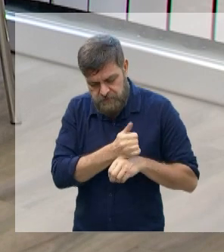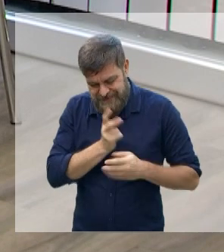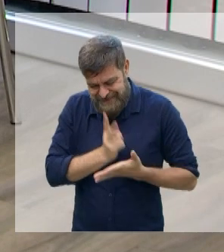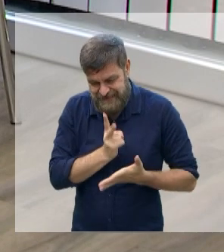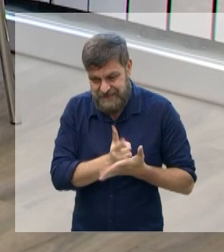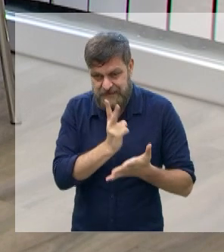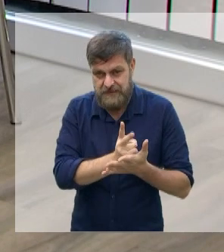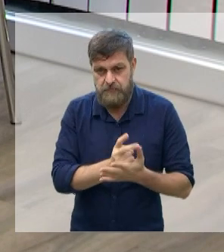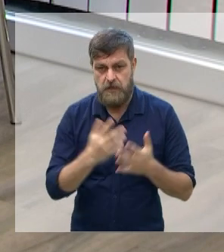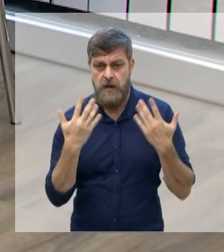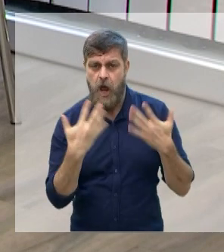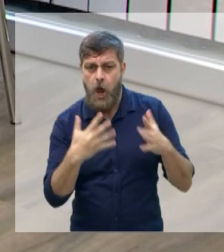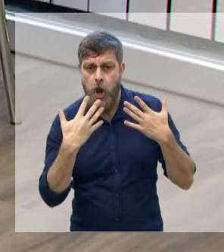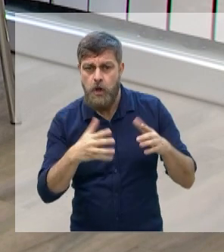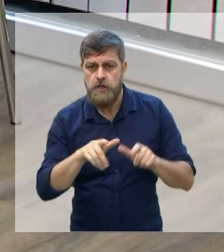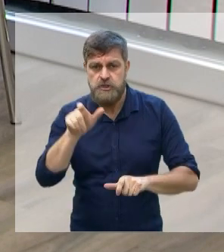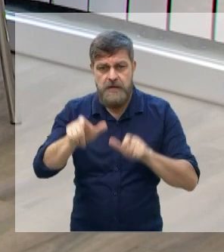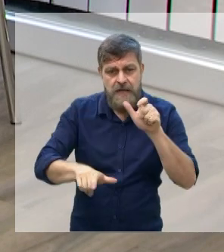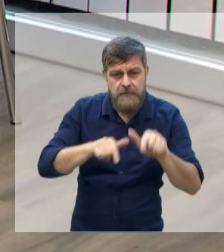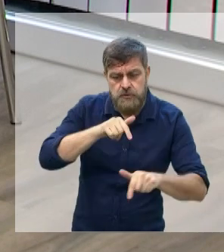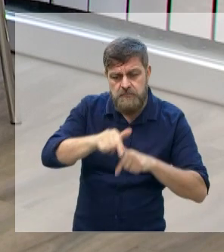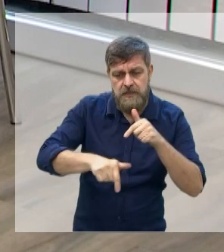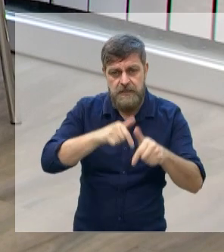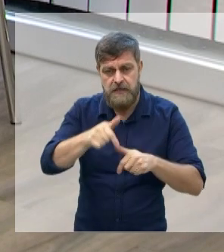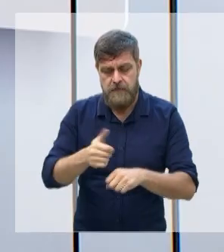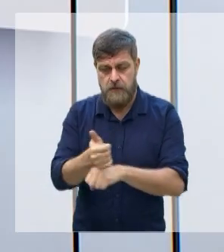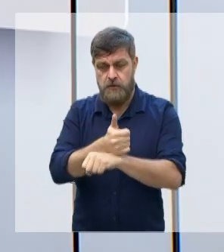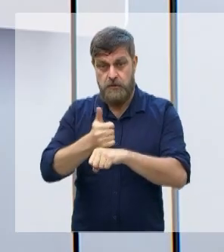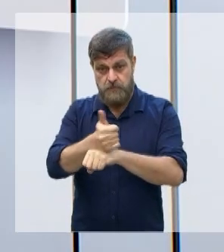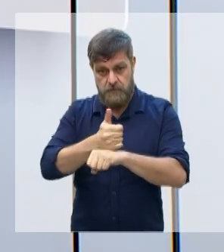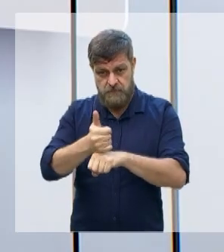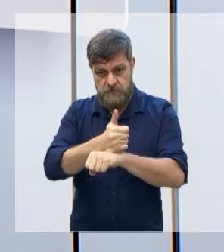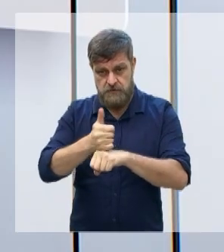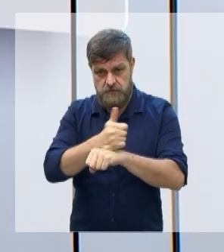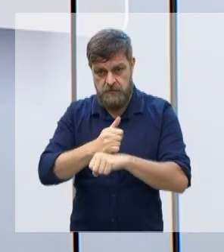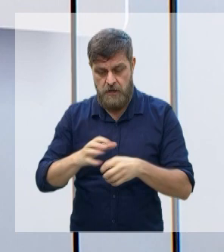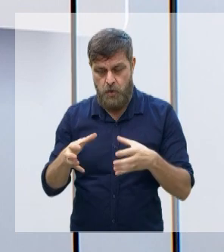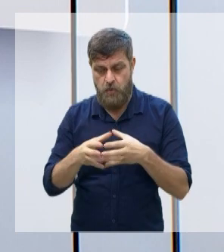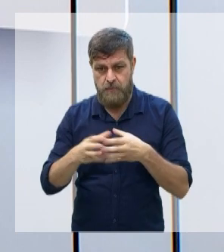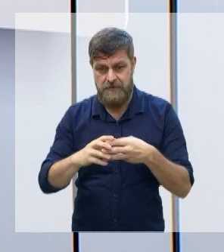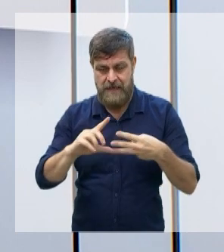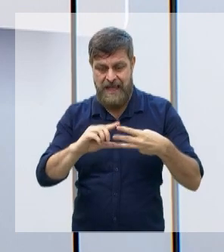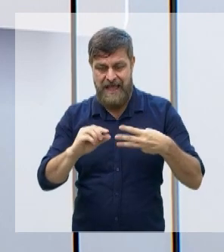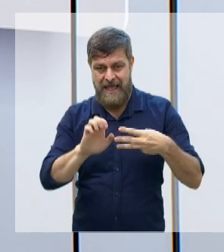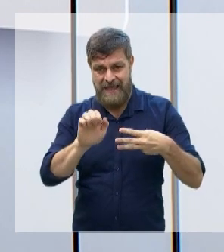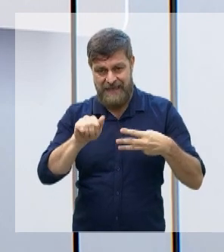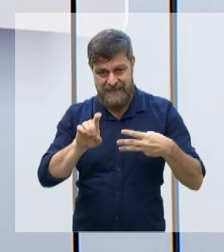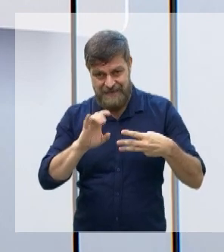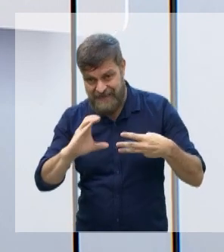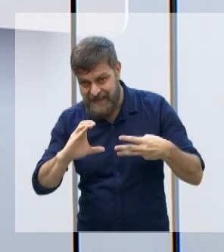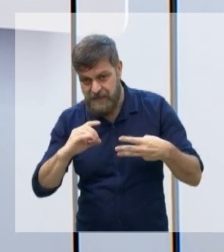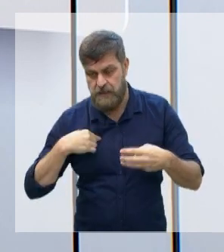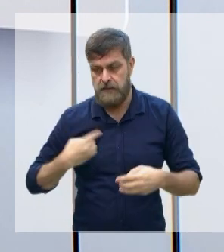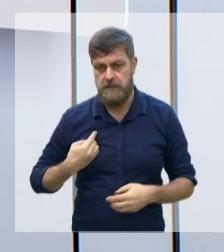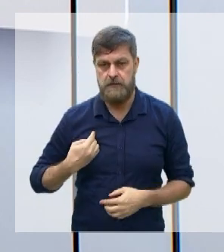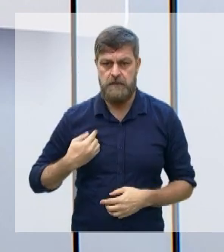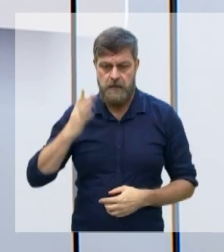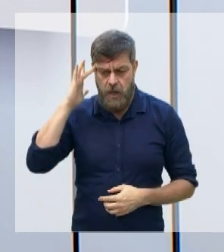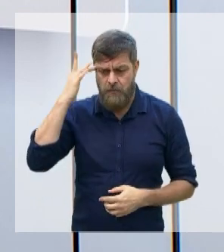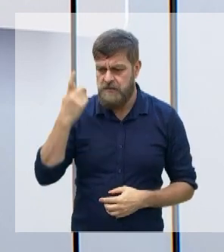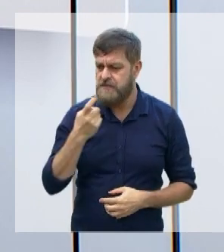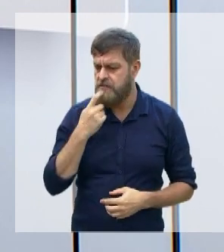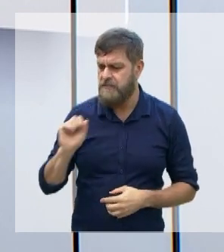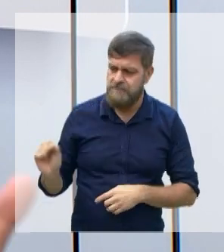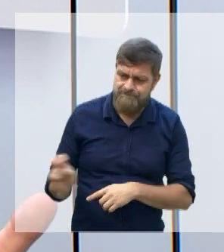elogiou o trabalho da equipe do de profissionais do corpo da emdec tem trabalhado muito e eu acho que isso vai valorizar nossa